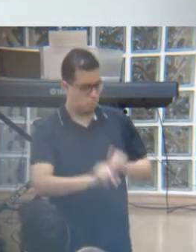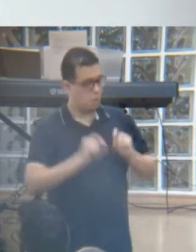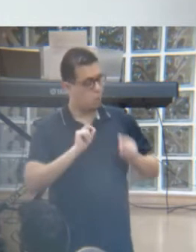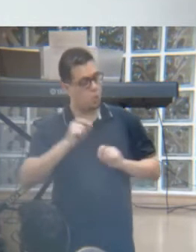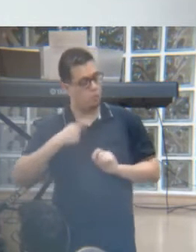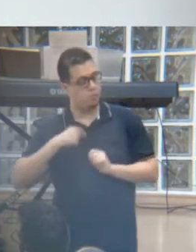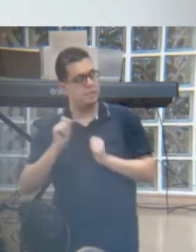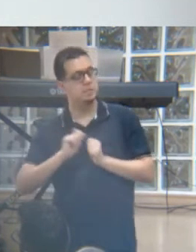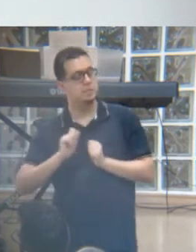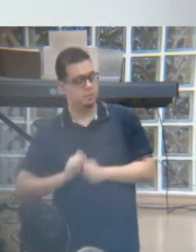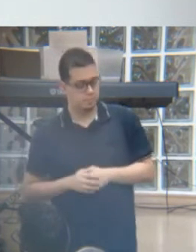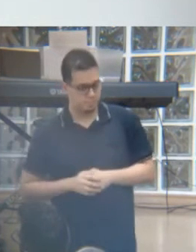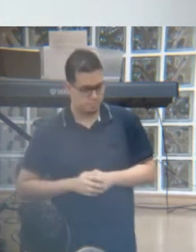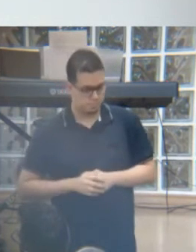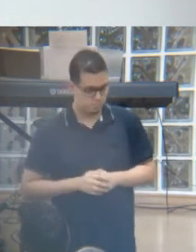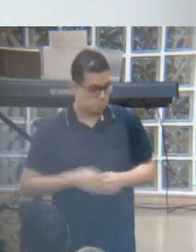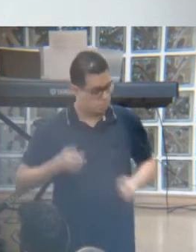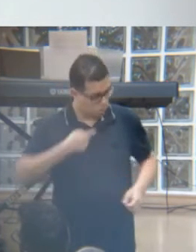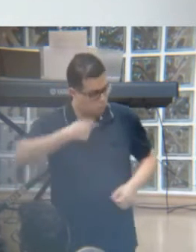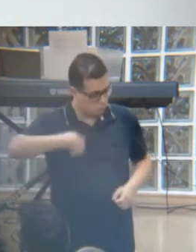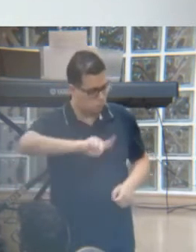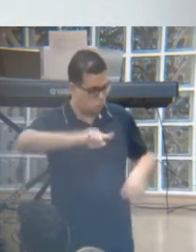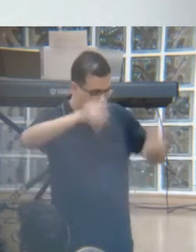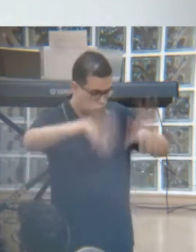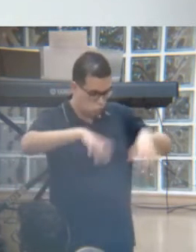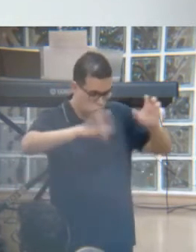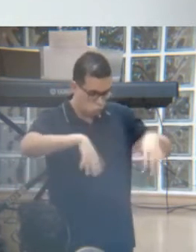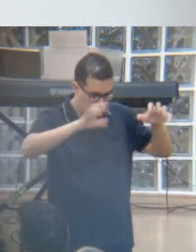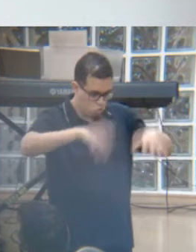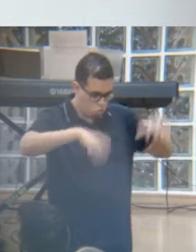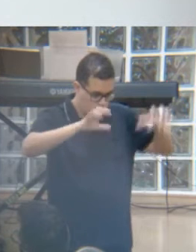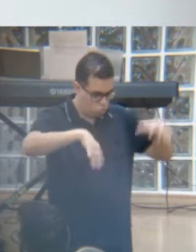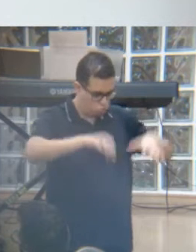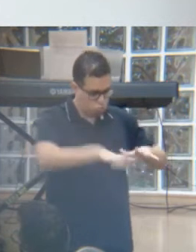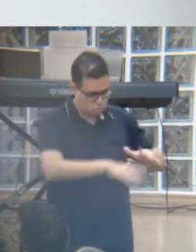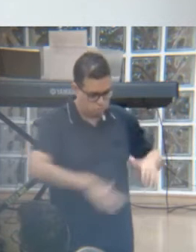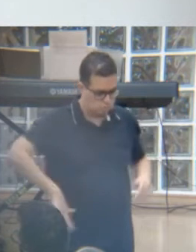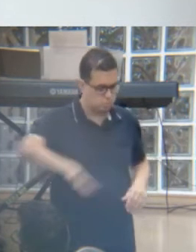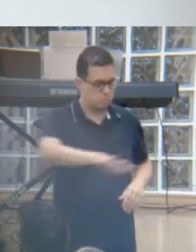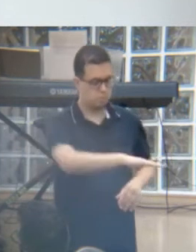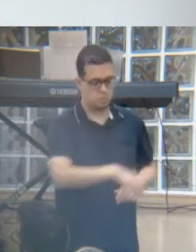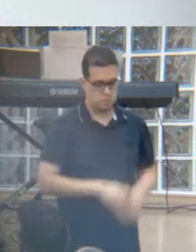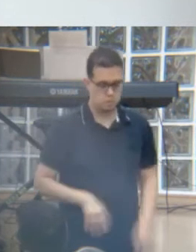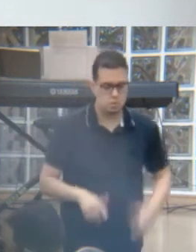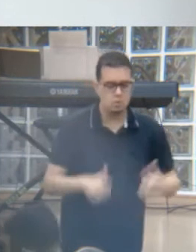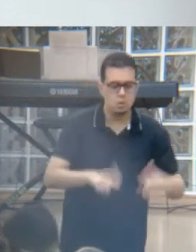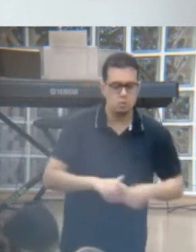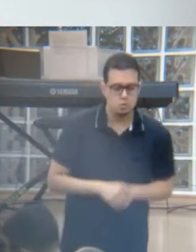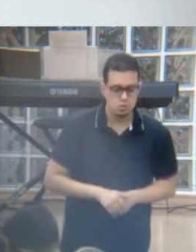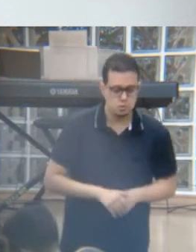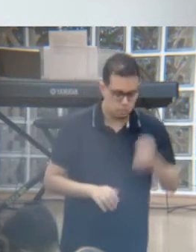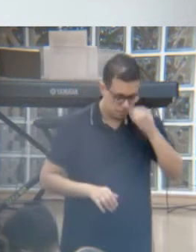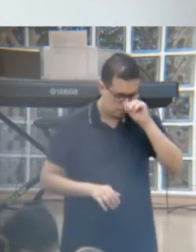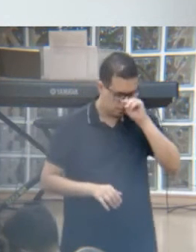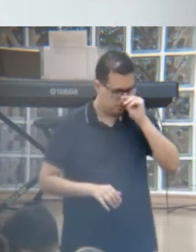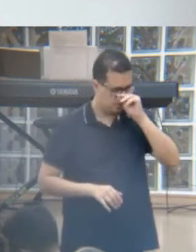Enviar chuva sobre a terra no outono e na primavera. Está bem resumido, tá? Você